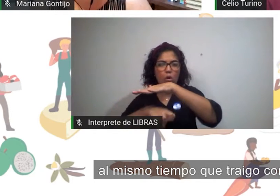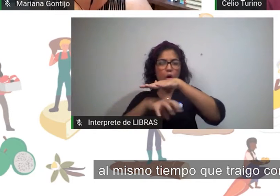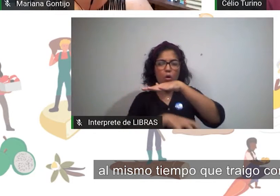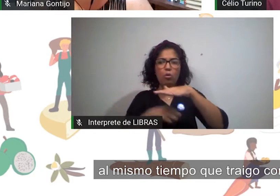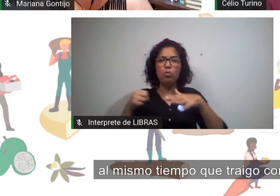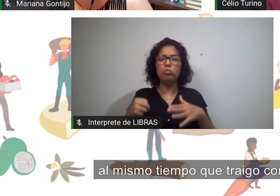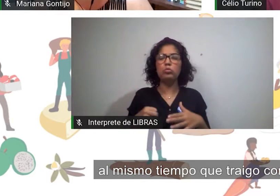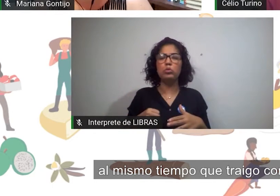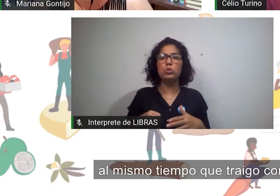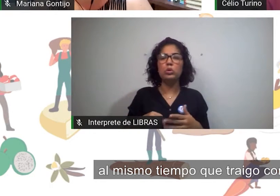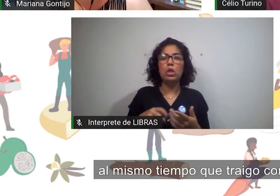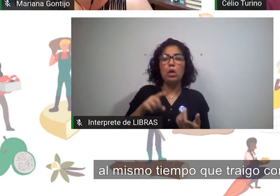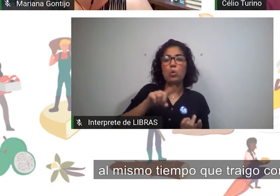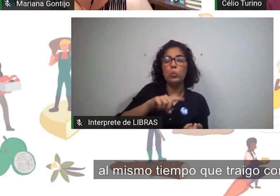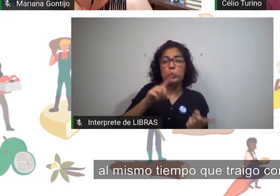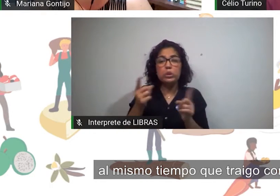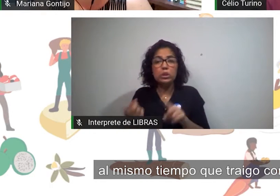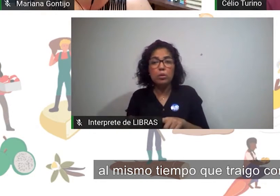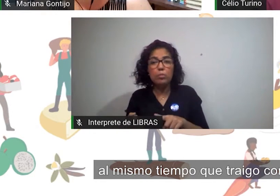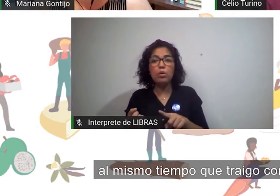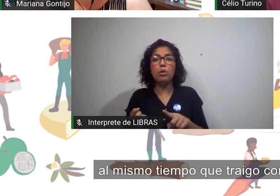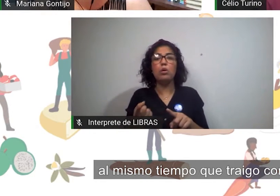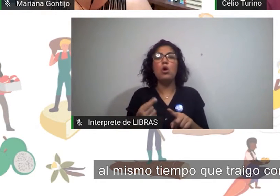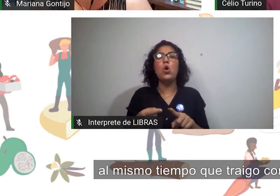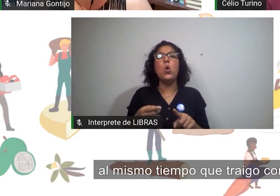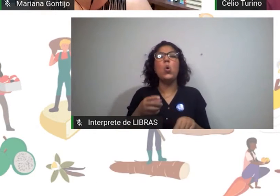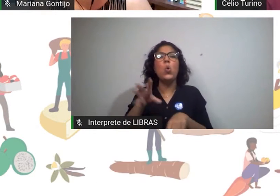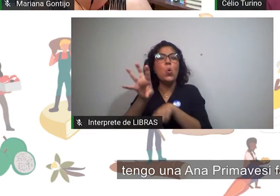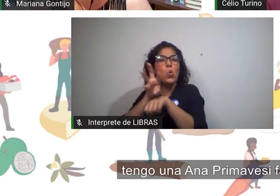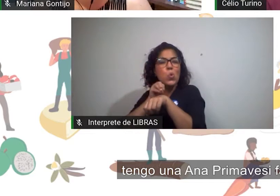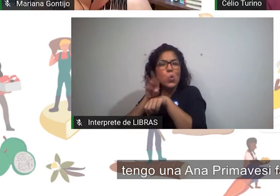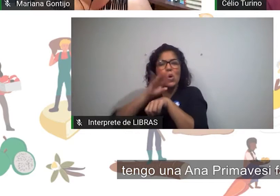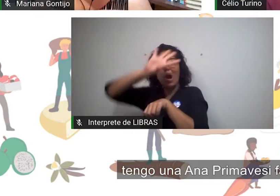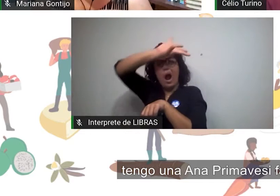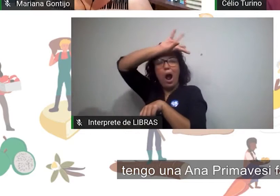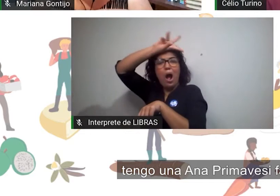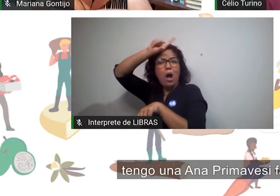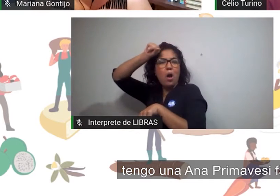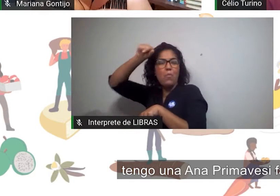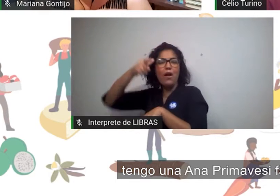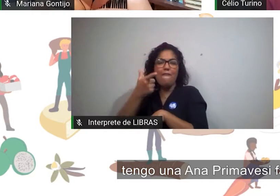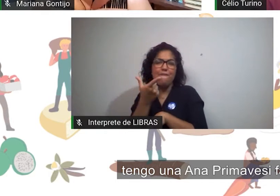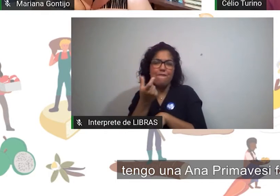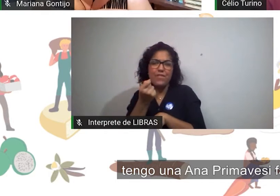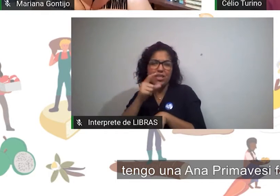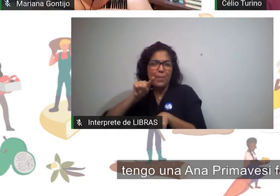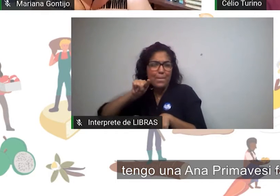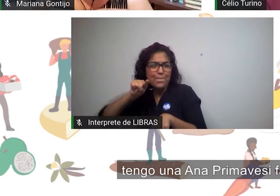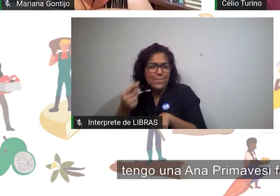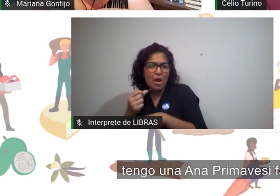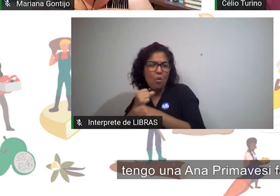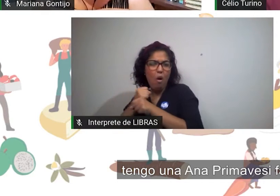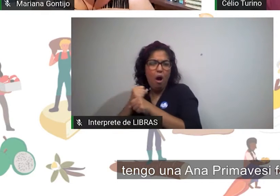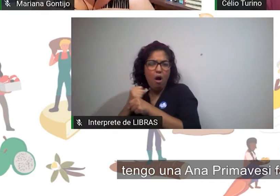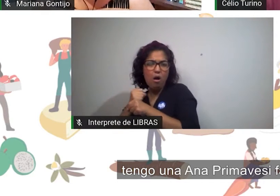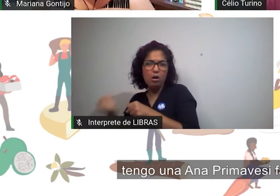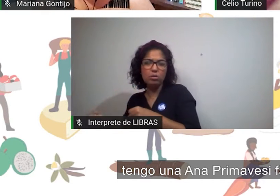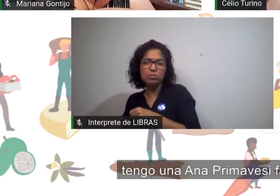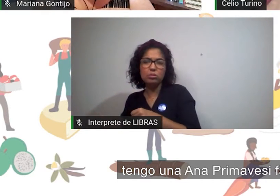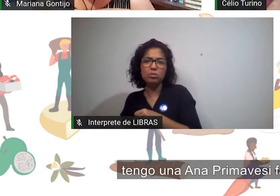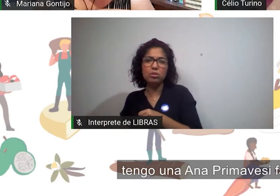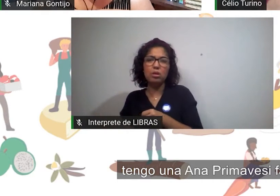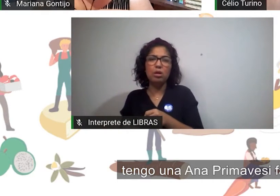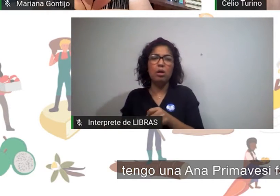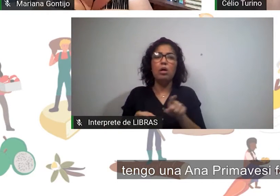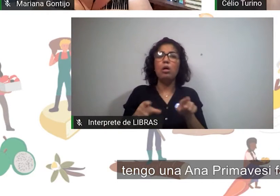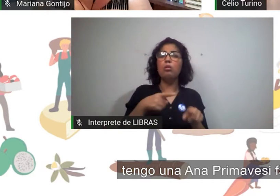eu trago um conhecimento de uma Amazônia de 20 mil anos, eu tenho aí uma Ana Primavera fabulosa falando